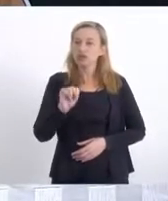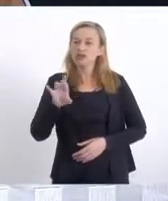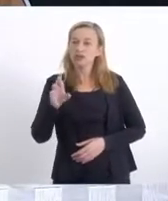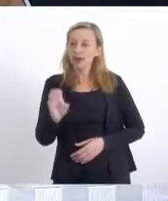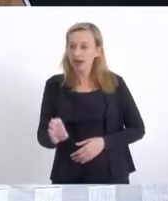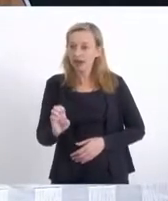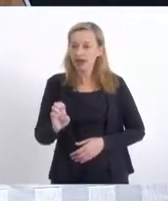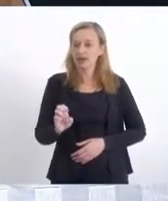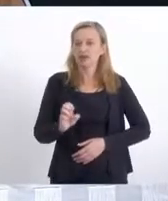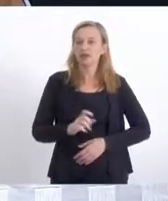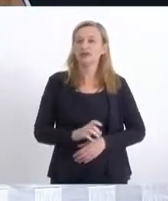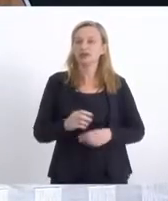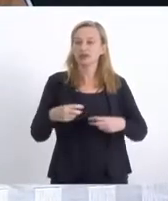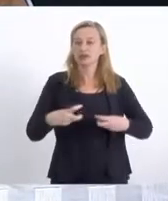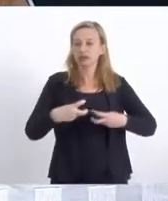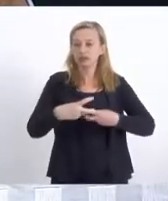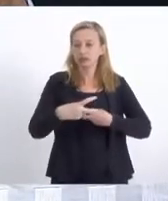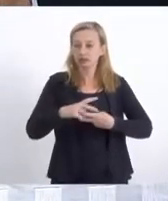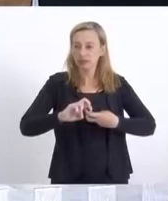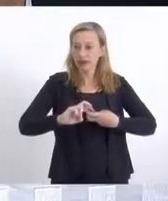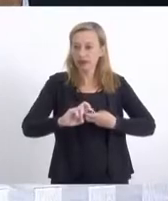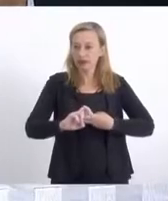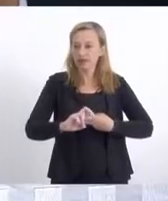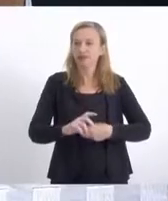Noroeste. Seja bem-vindo, Nelson.